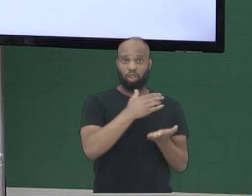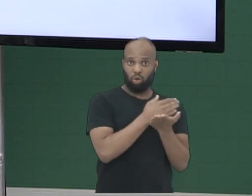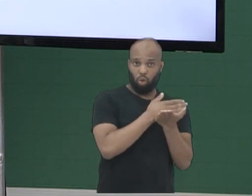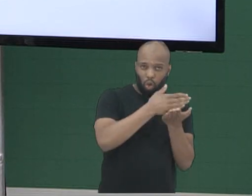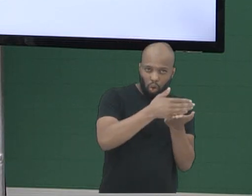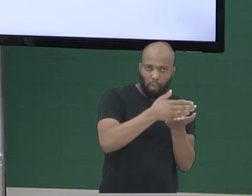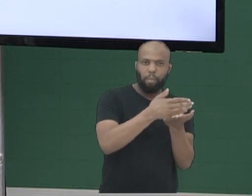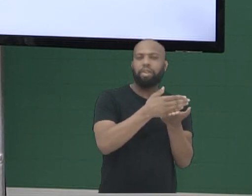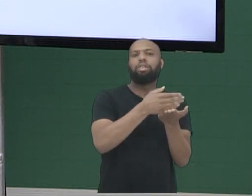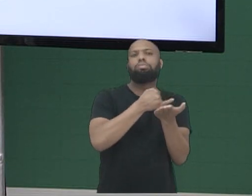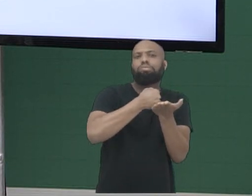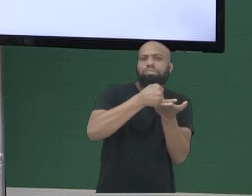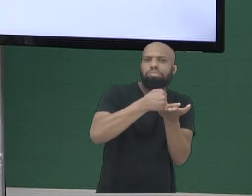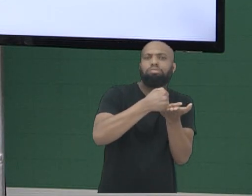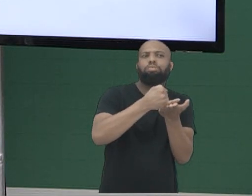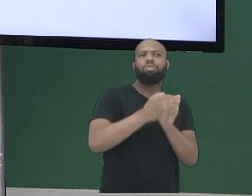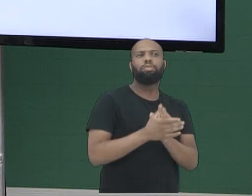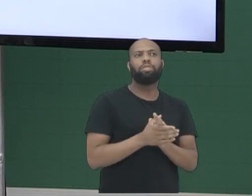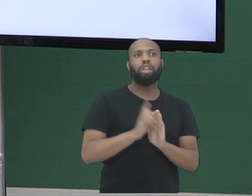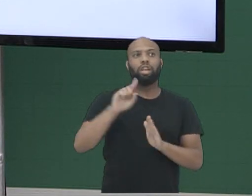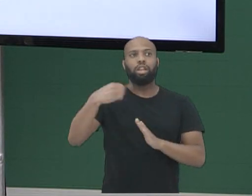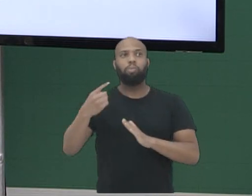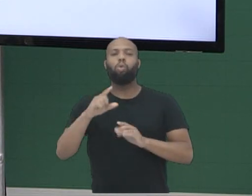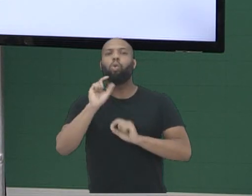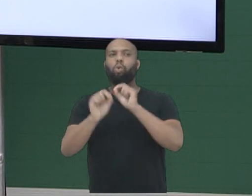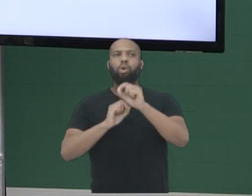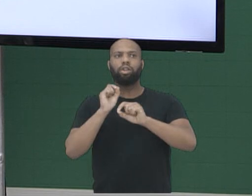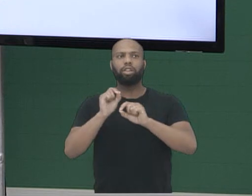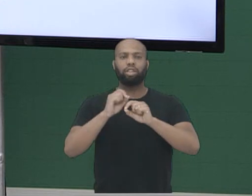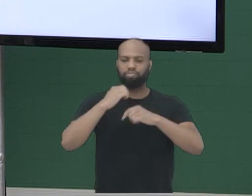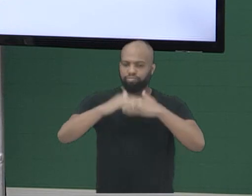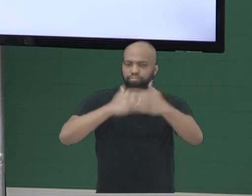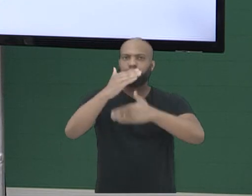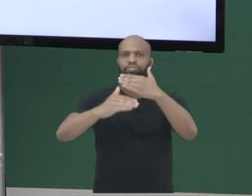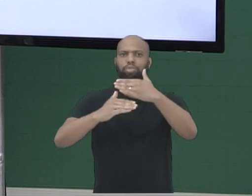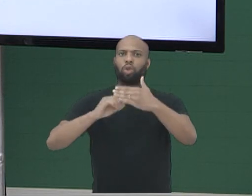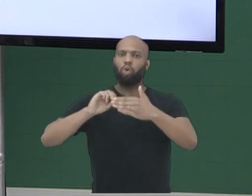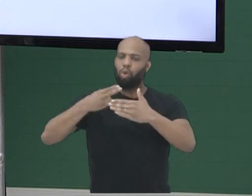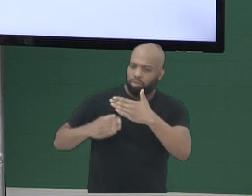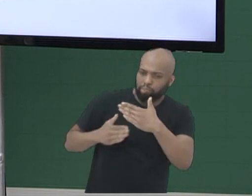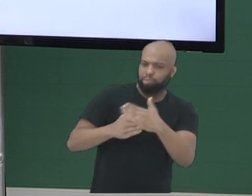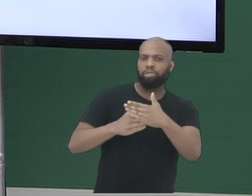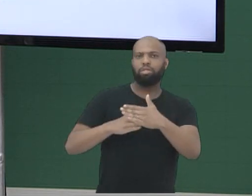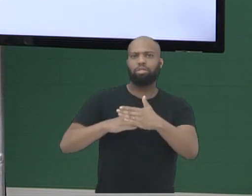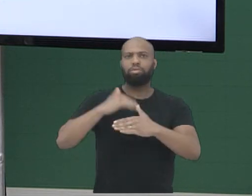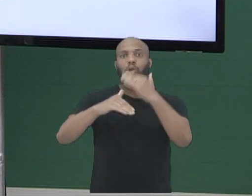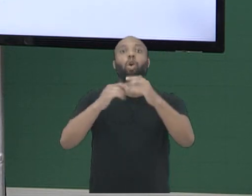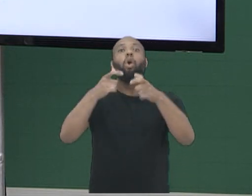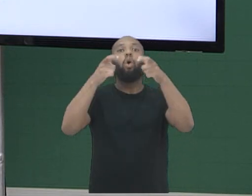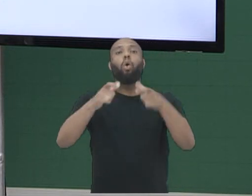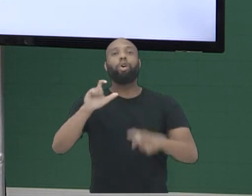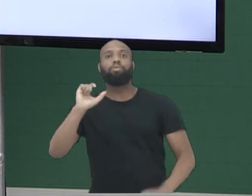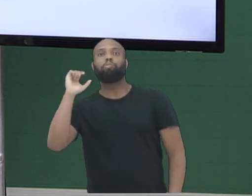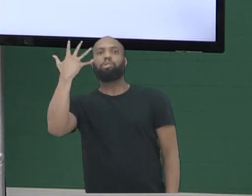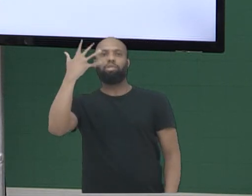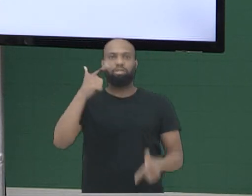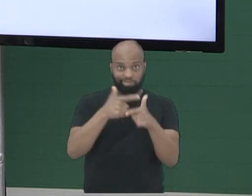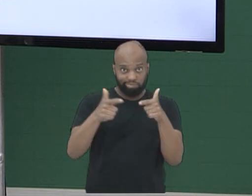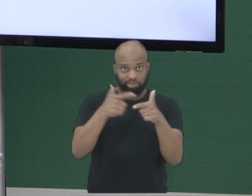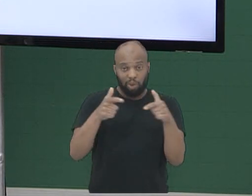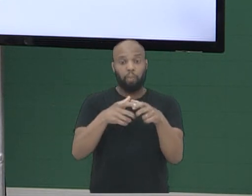ler até quando ela quiser. Bom, fiz um resumo do livro, da história, né, que a gente leu, do conto, e aí a gente vai focar